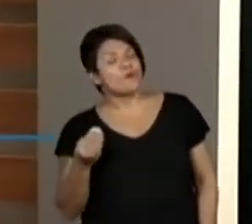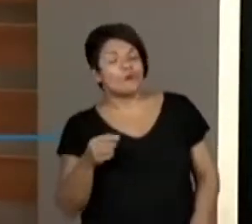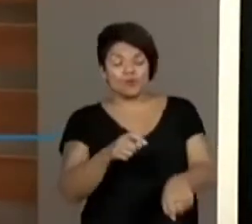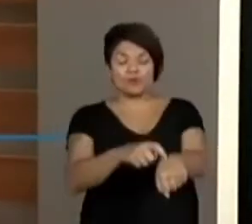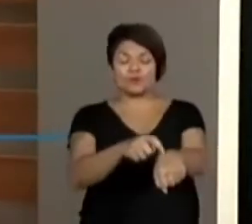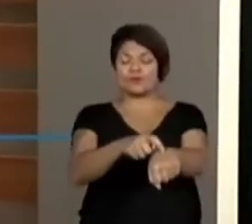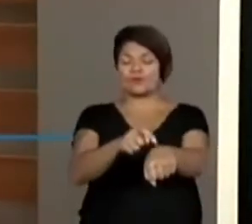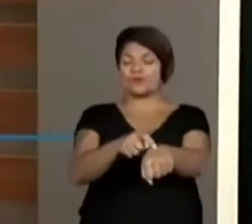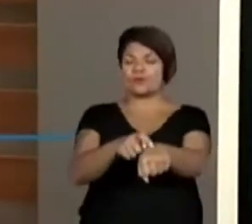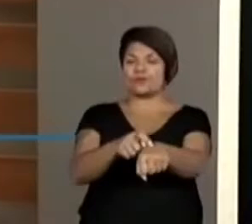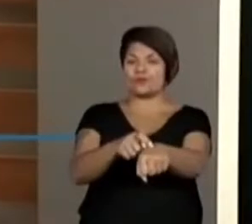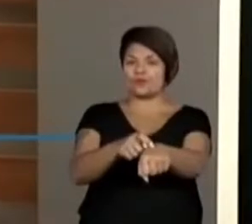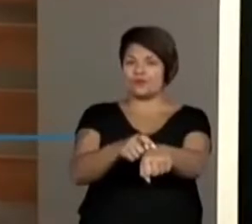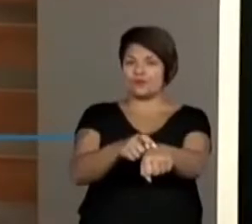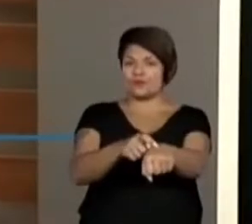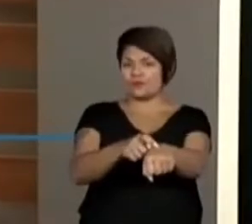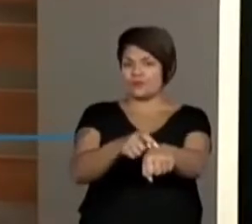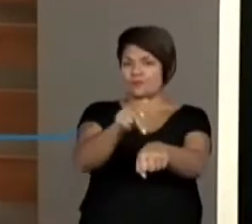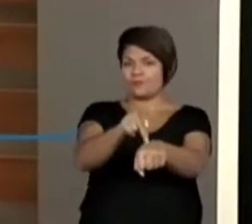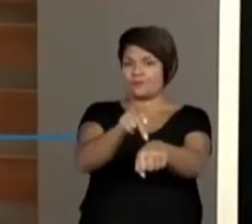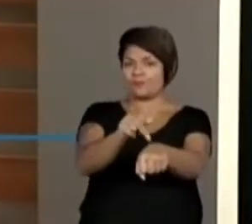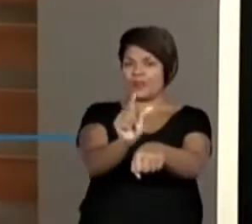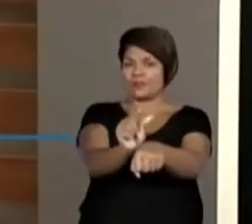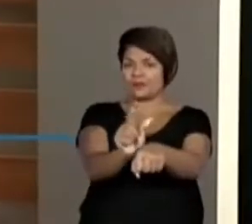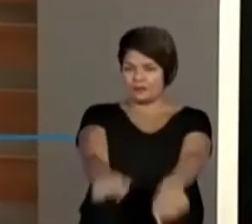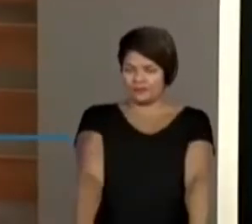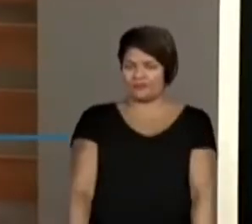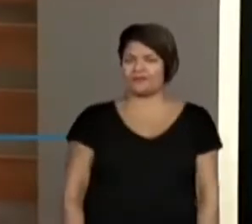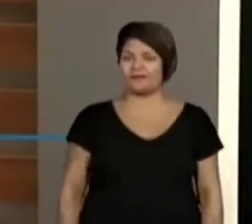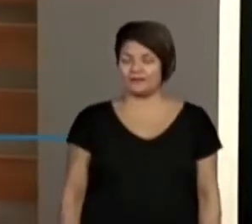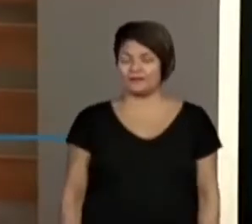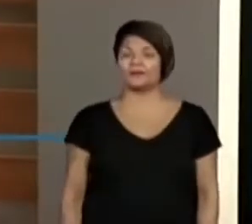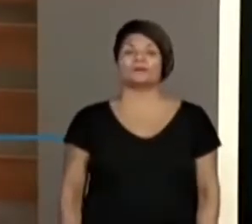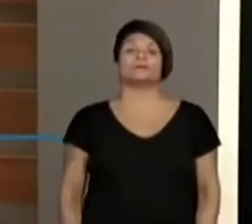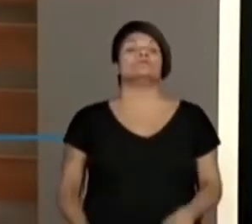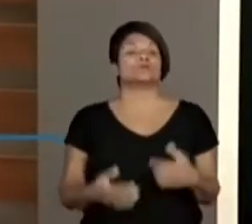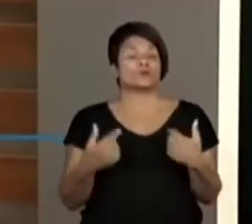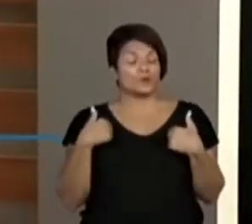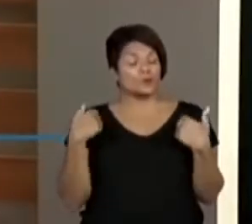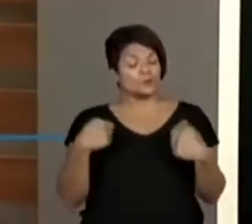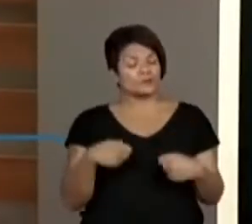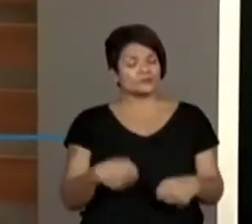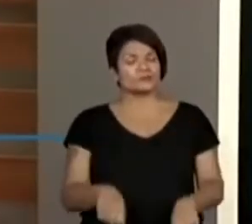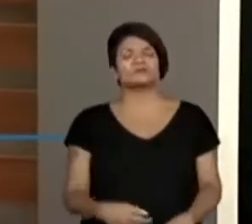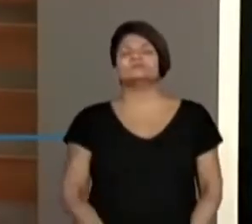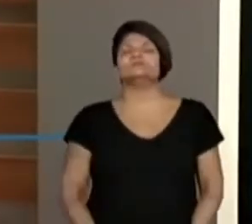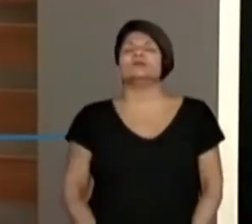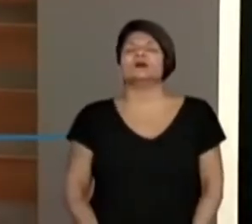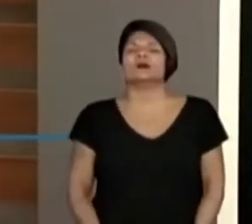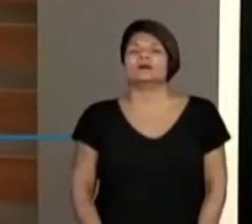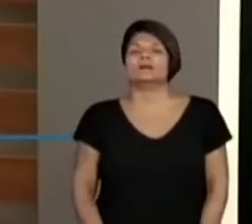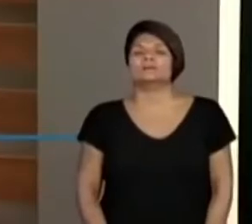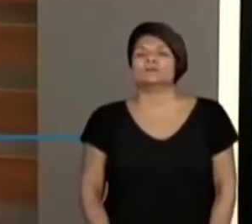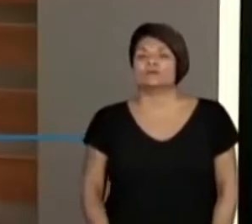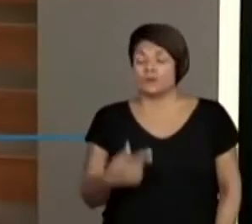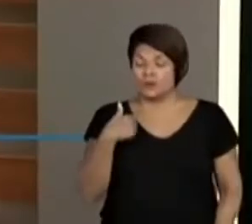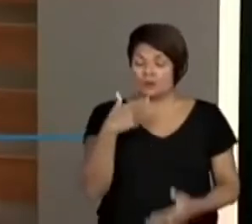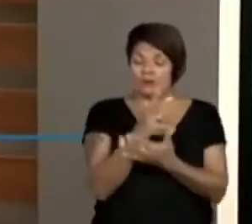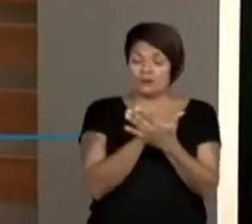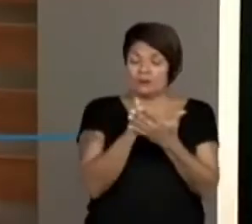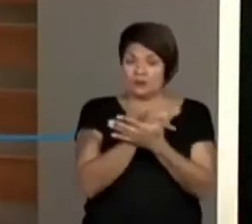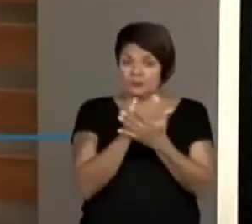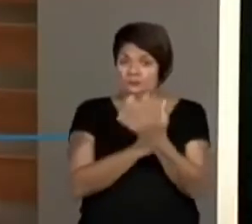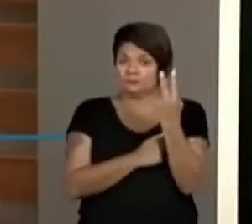escreve? É uma dica. Mas a parlenda que eu preciso é pisei na pedrinha. Eu vou fazer 2 desenhos para